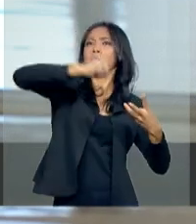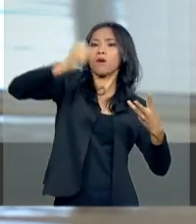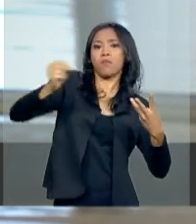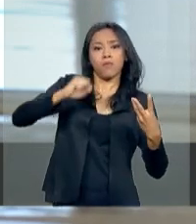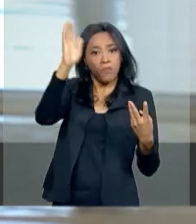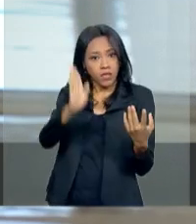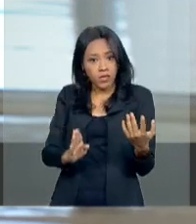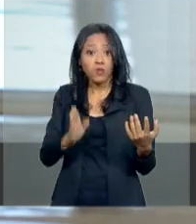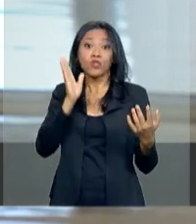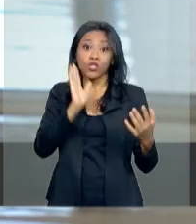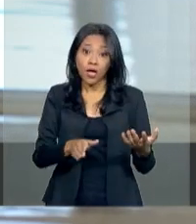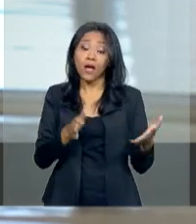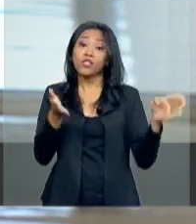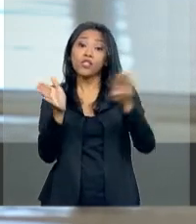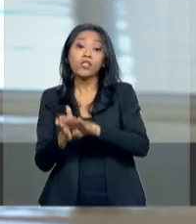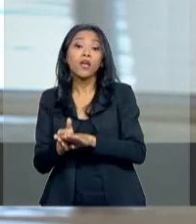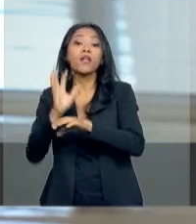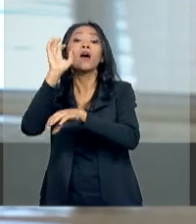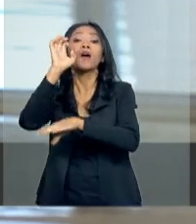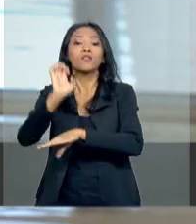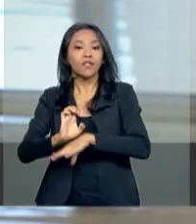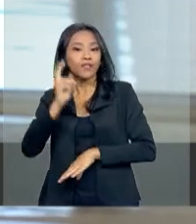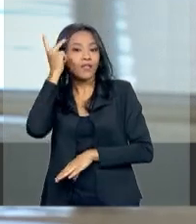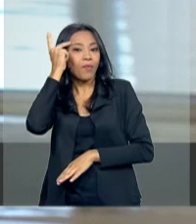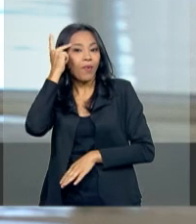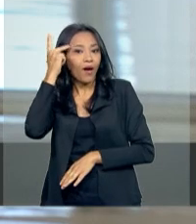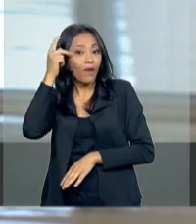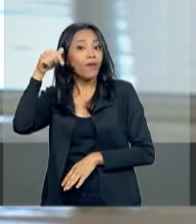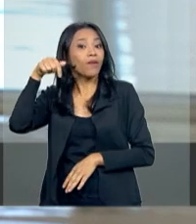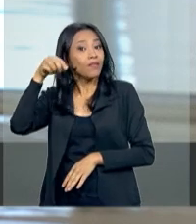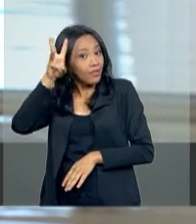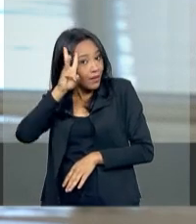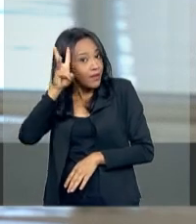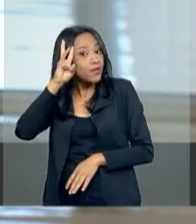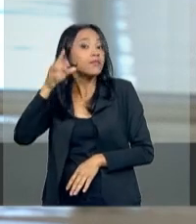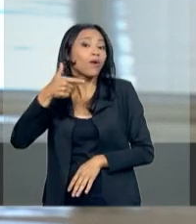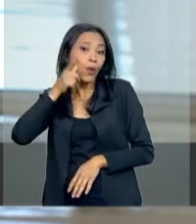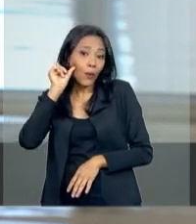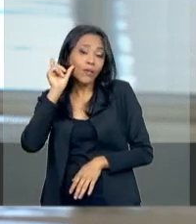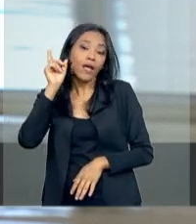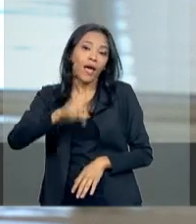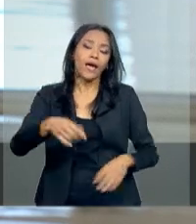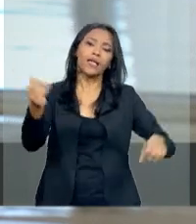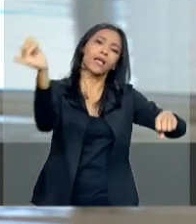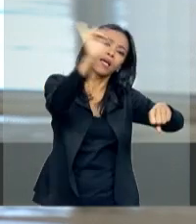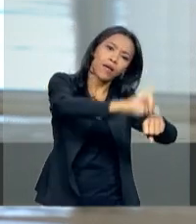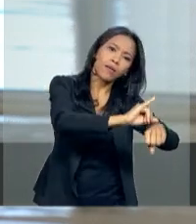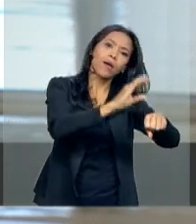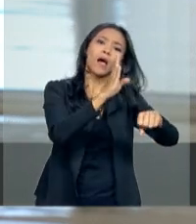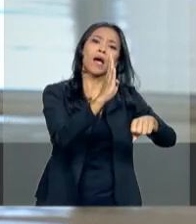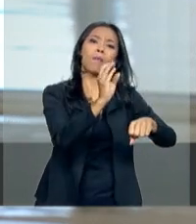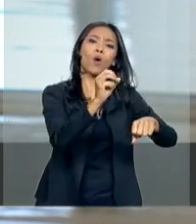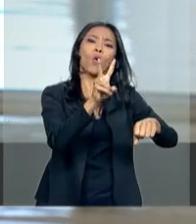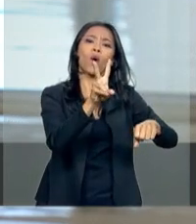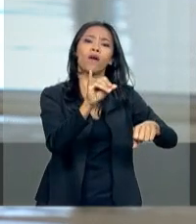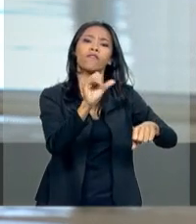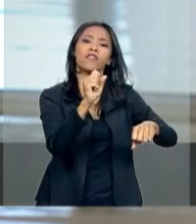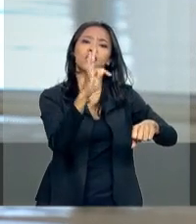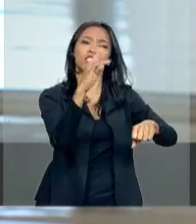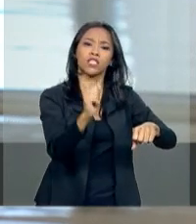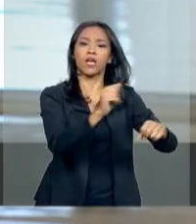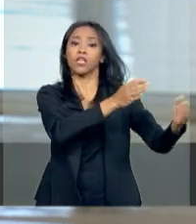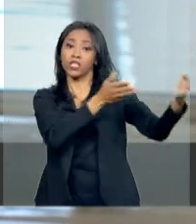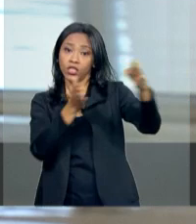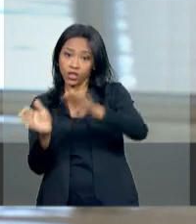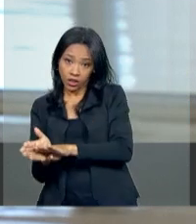desembarcaram em são paulo nesta terça feira o vôo partiu de boa vista e antes de aterrissar na capital